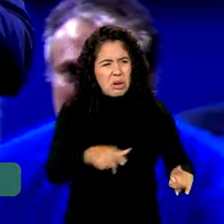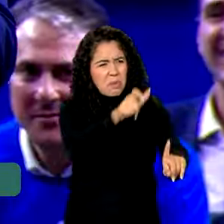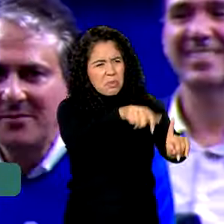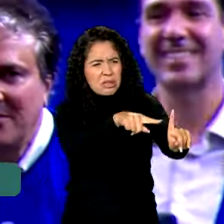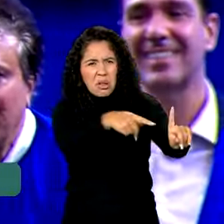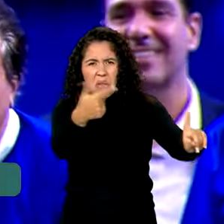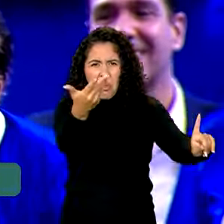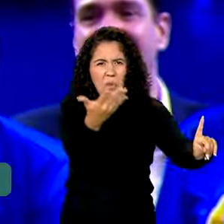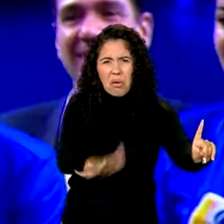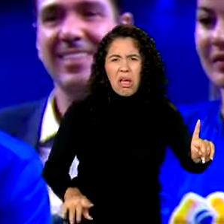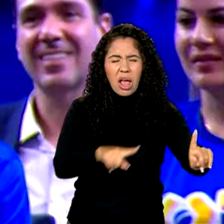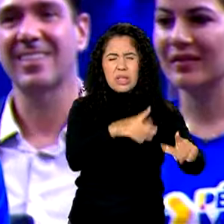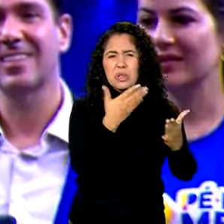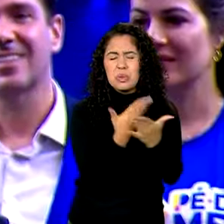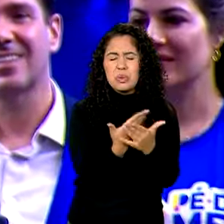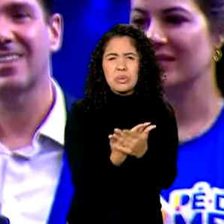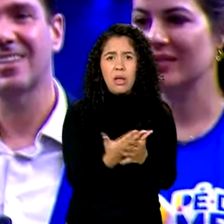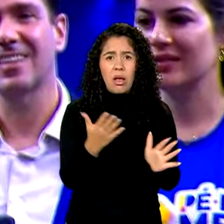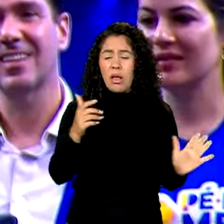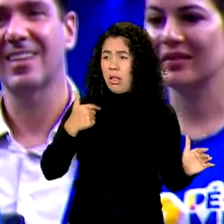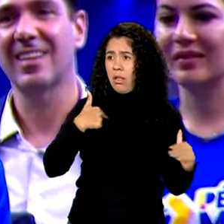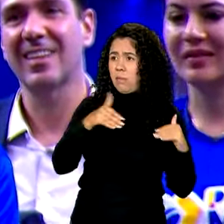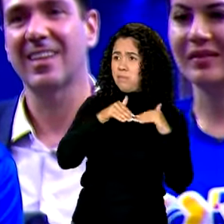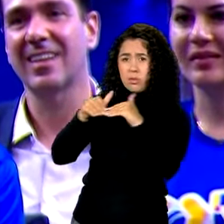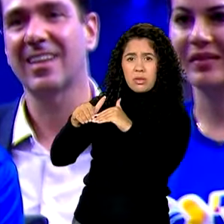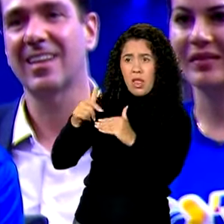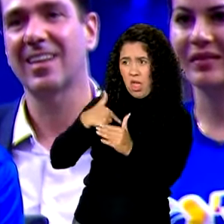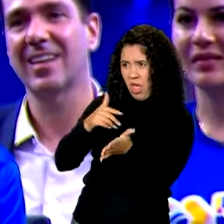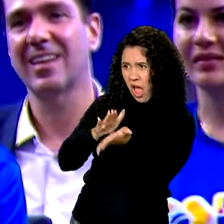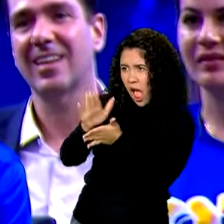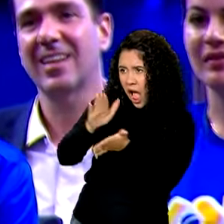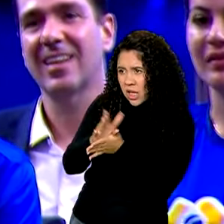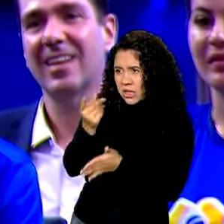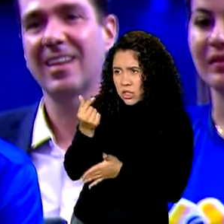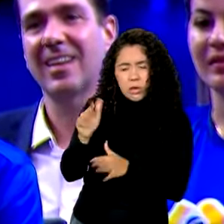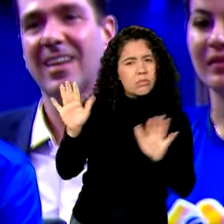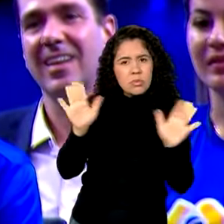quer estudar? Eu falava: eu não vou gastar dinheiro, eu vou investir.